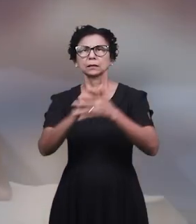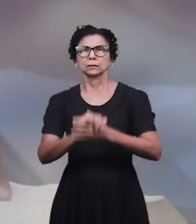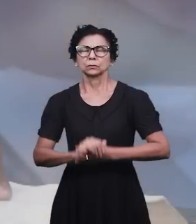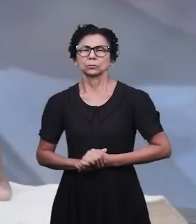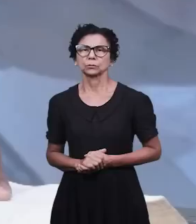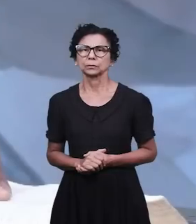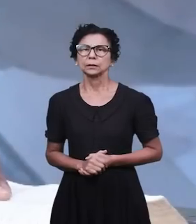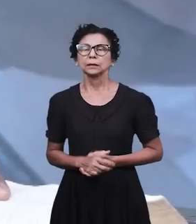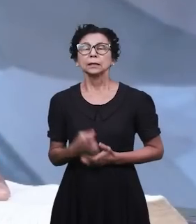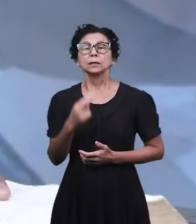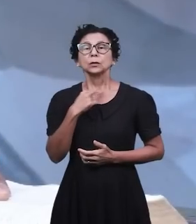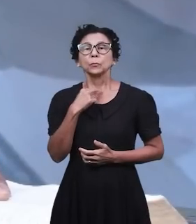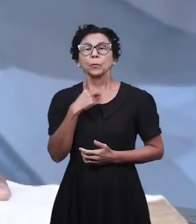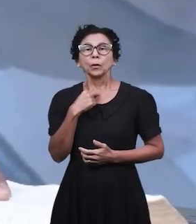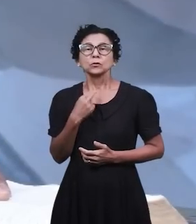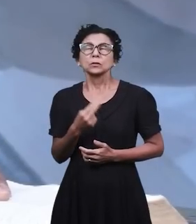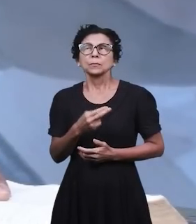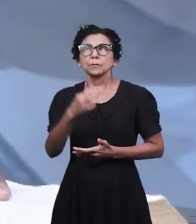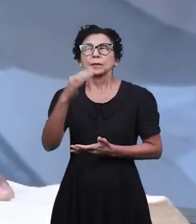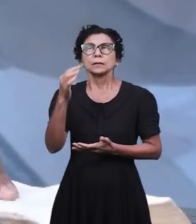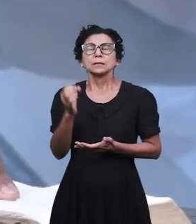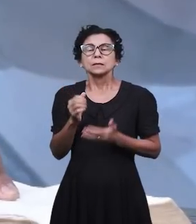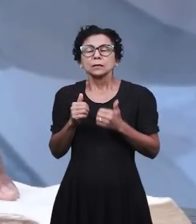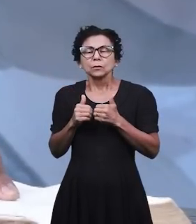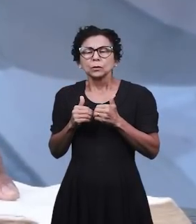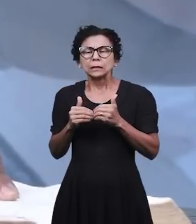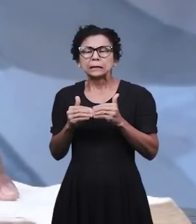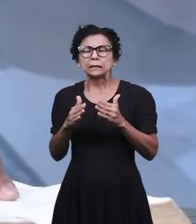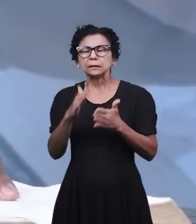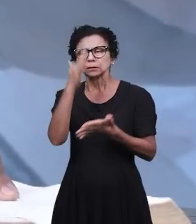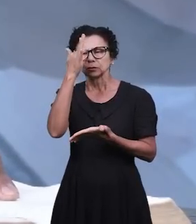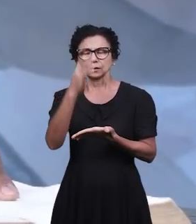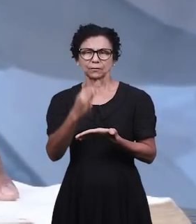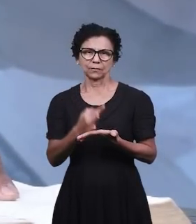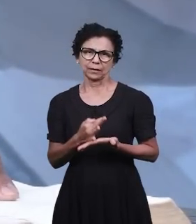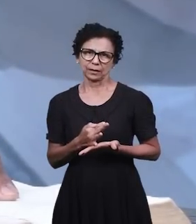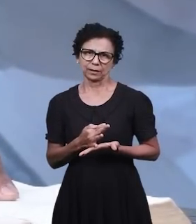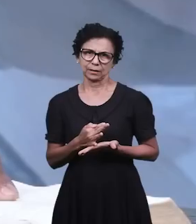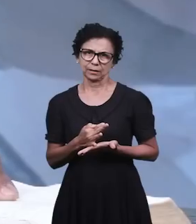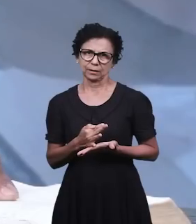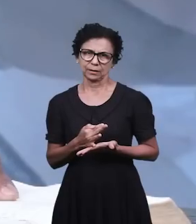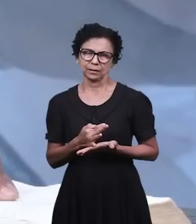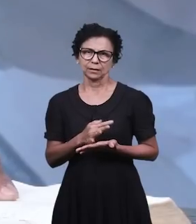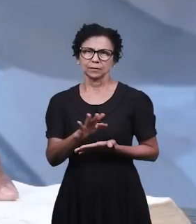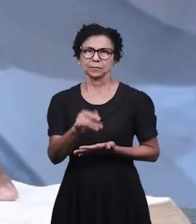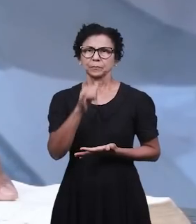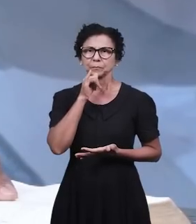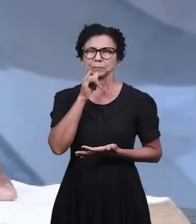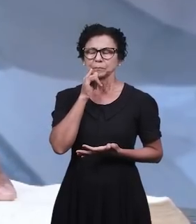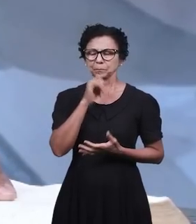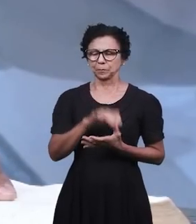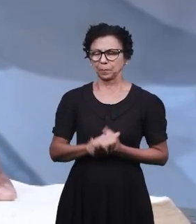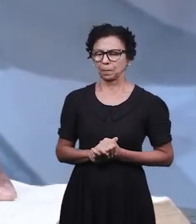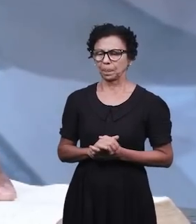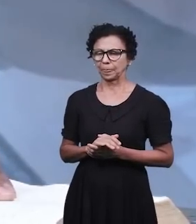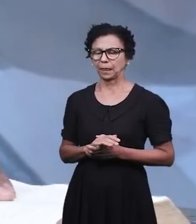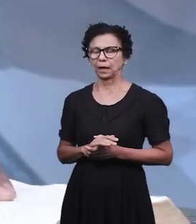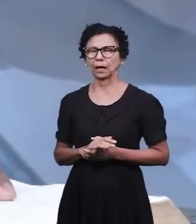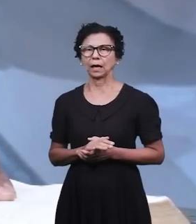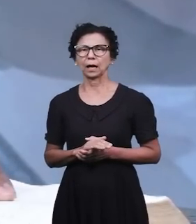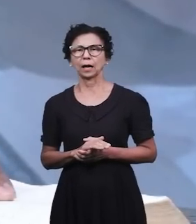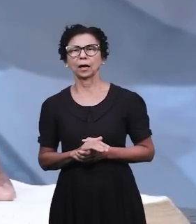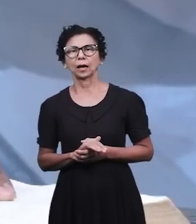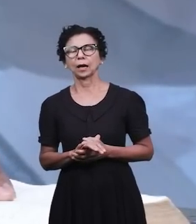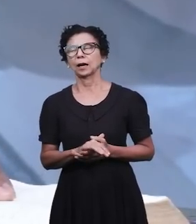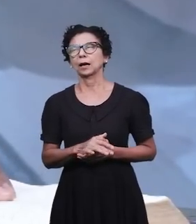na fé. É interessante o que a Madeu falou, porque o pastor no nosso meio, ele não chega na igreja, quando está com 6 meses, o